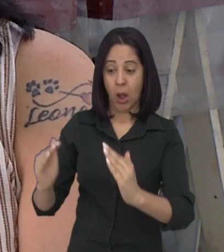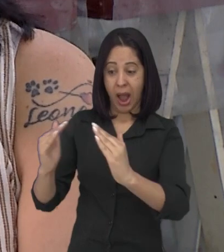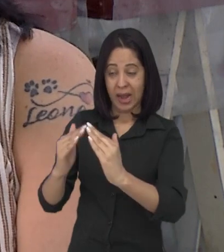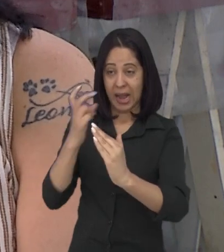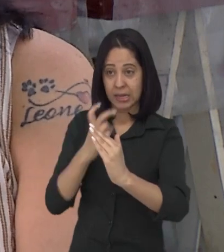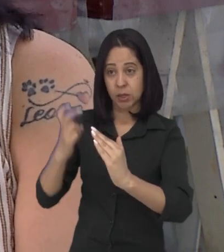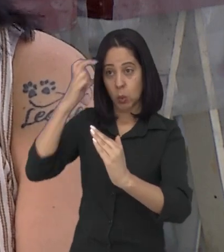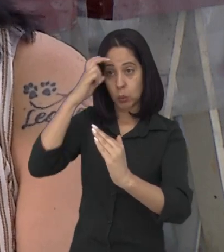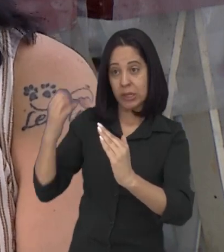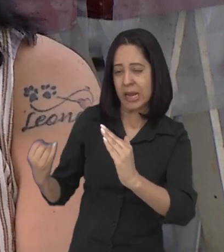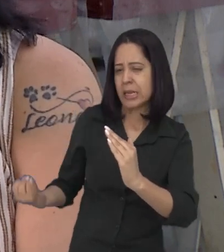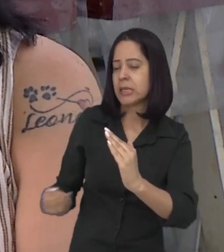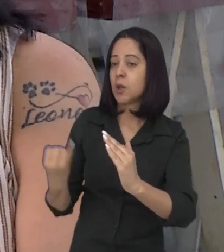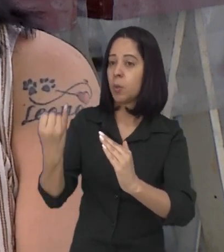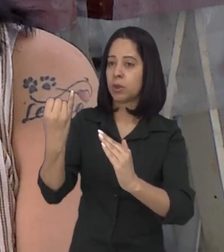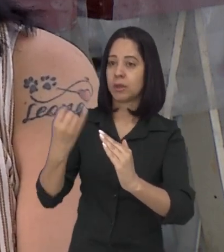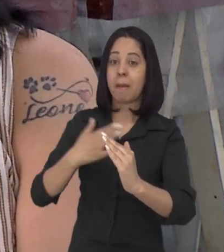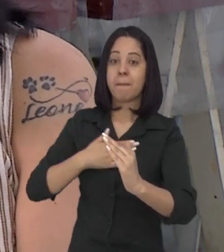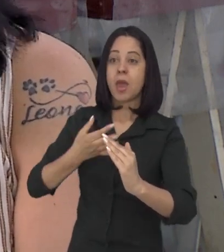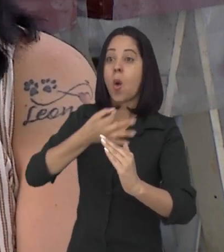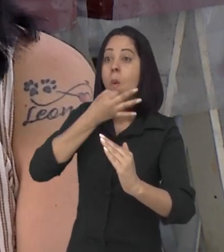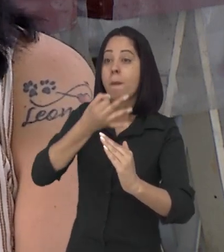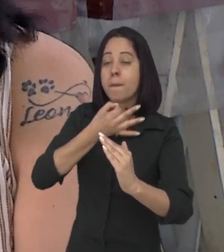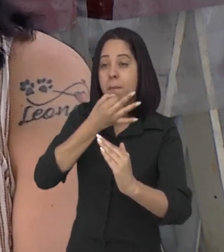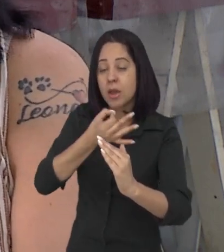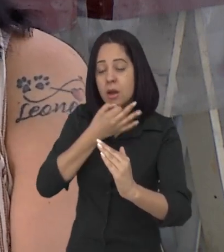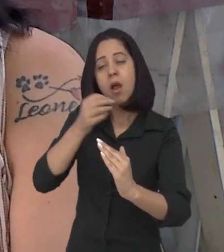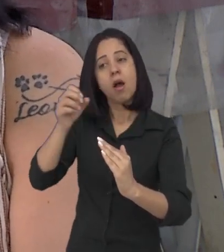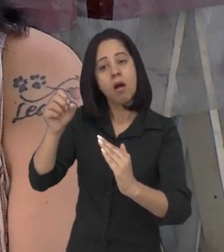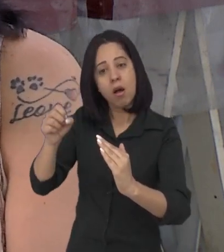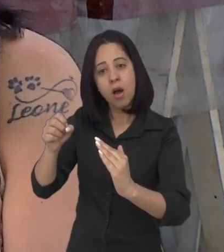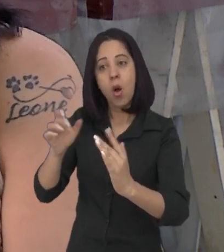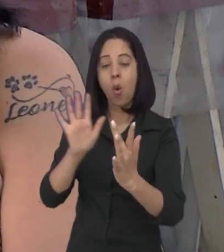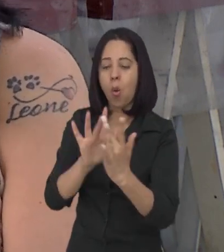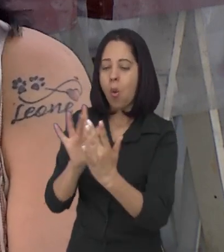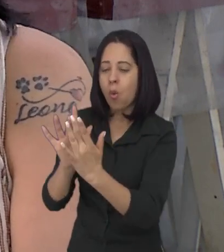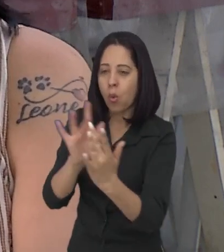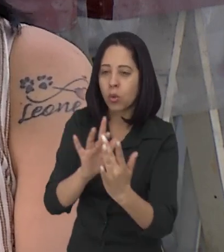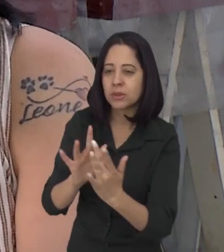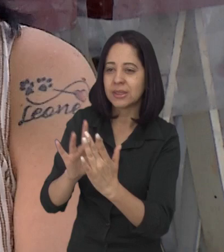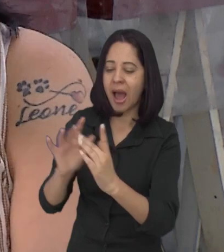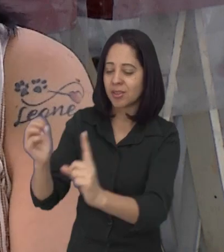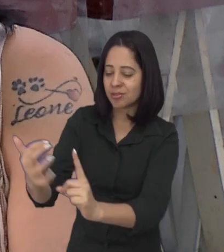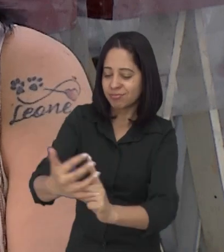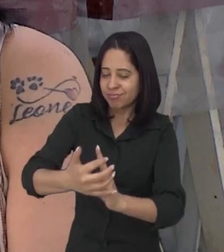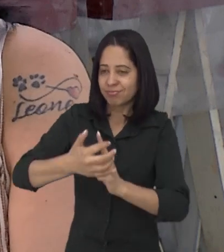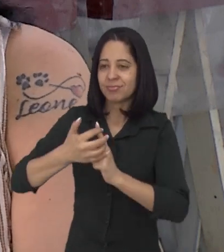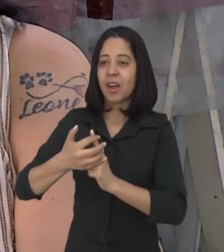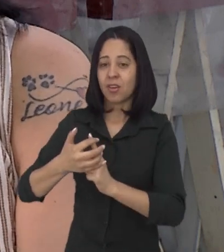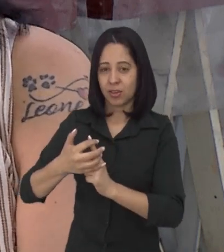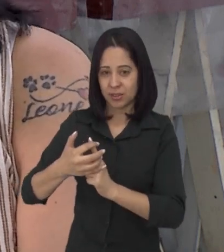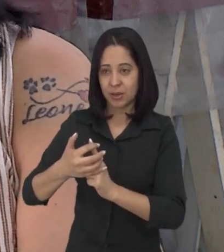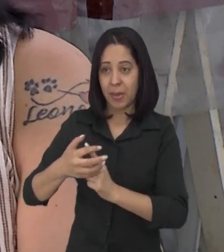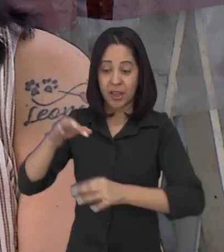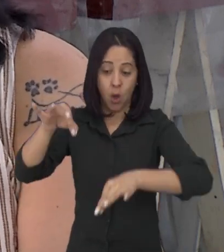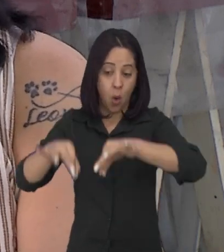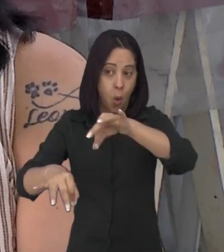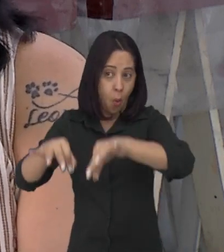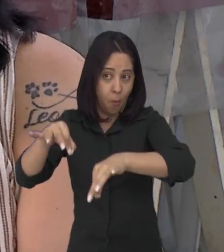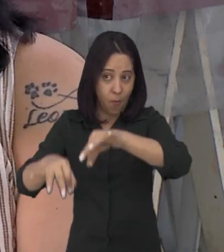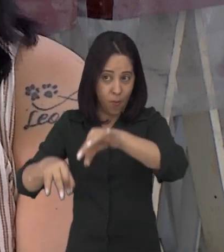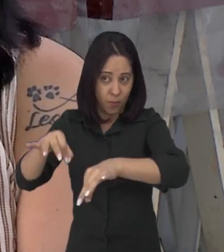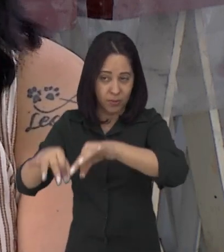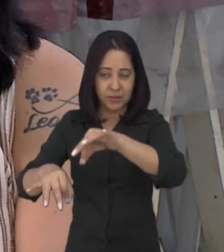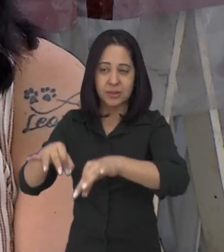máxima importância, ao meu ver, a proximidade, o contato, o acolhimento, as